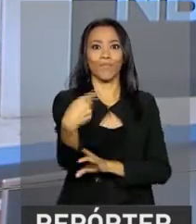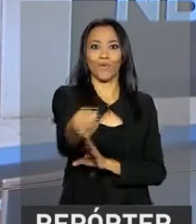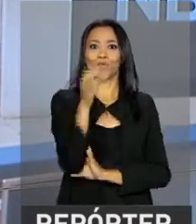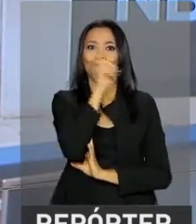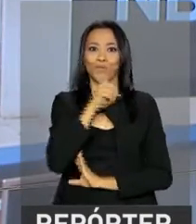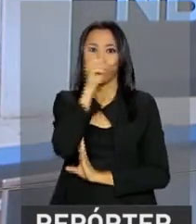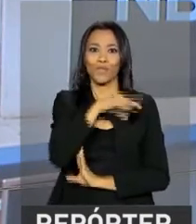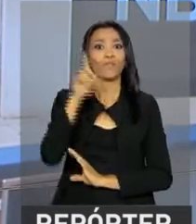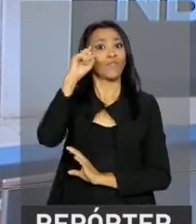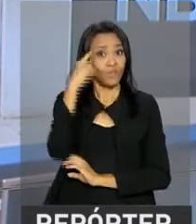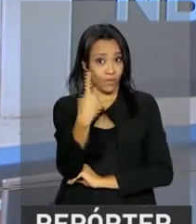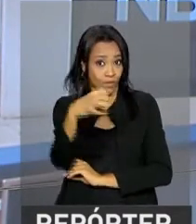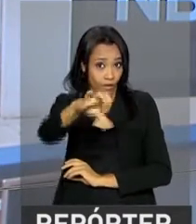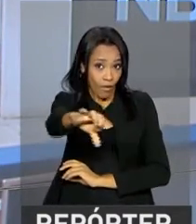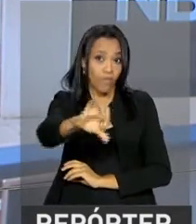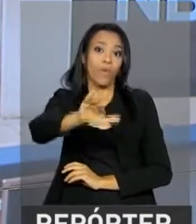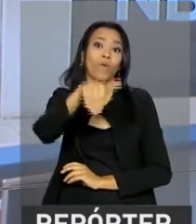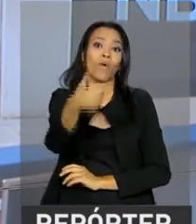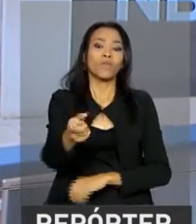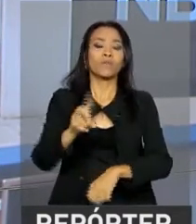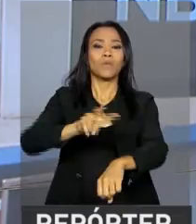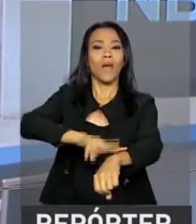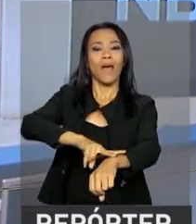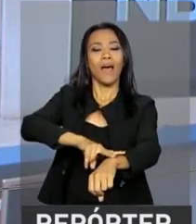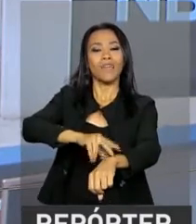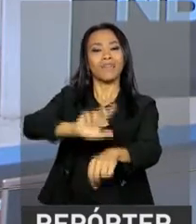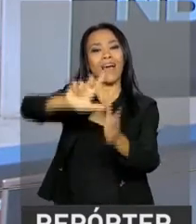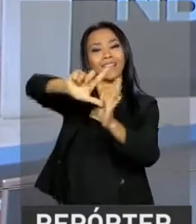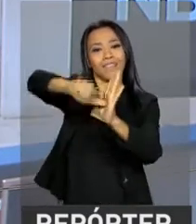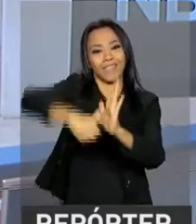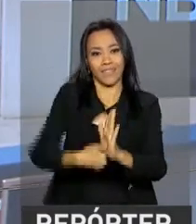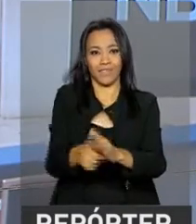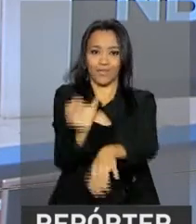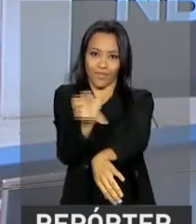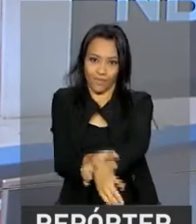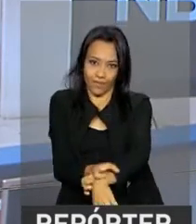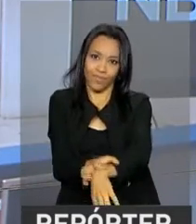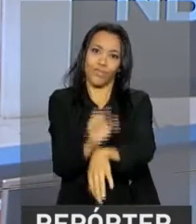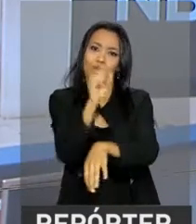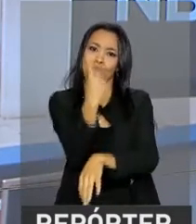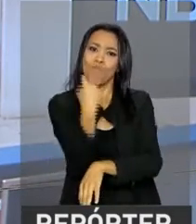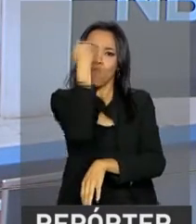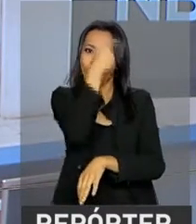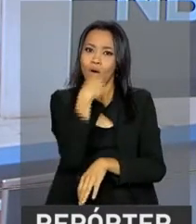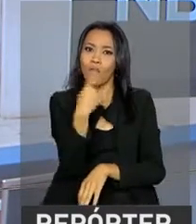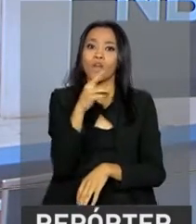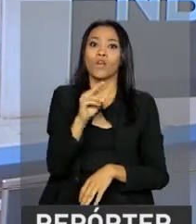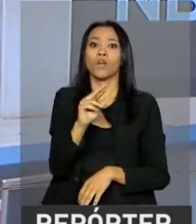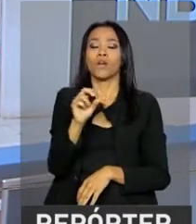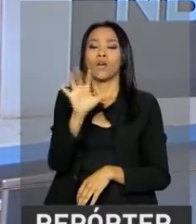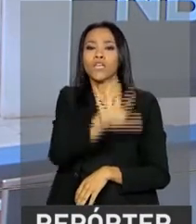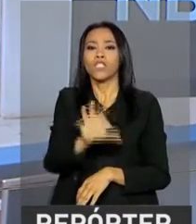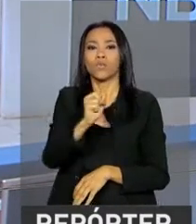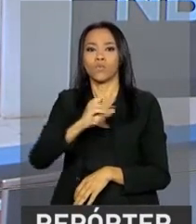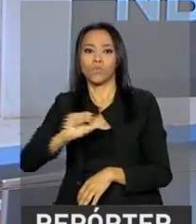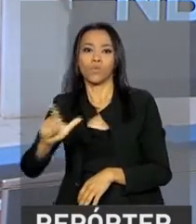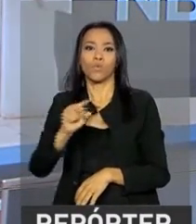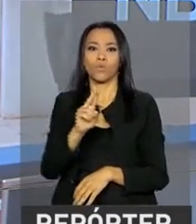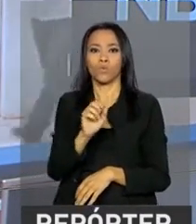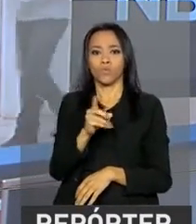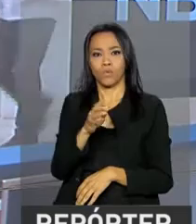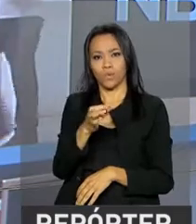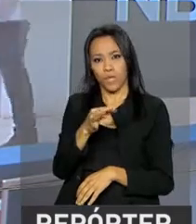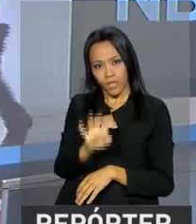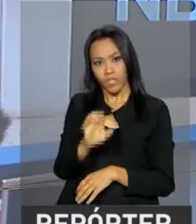dia 19 quando os relógios devem ser atrasados em uma hora nas regiões sul sudeste e centro